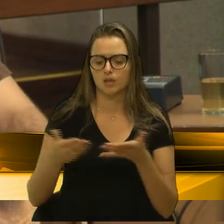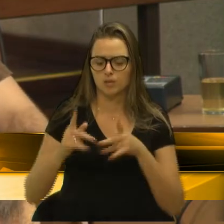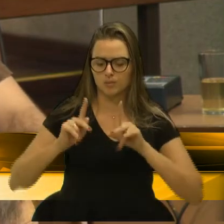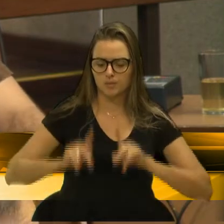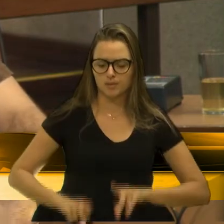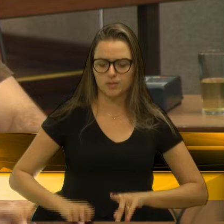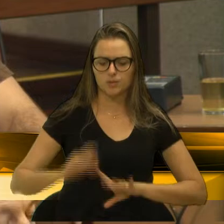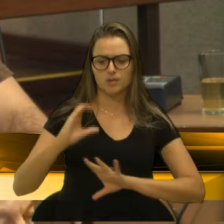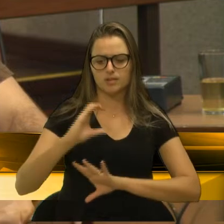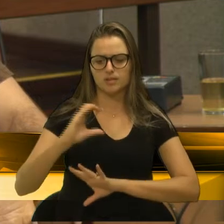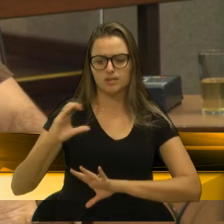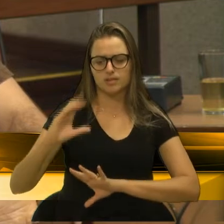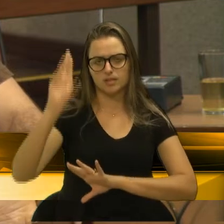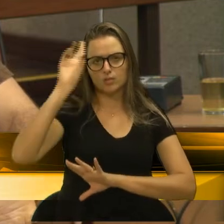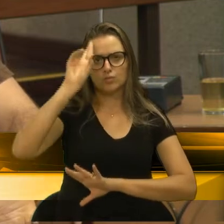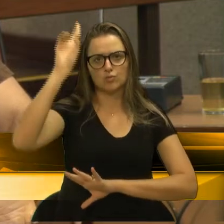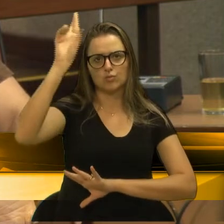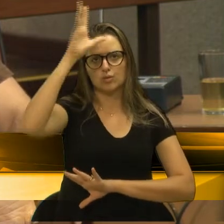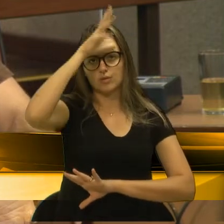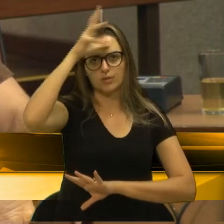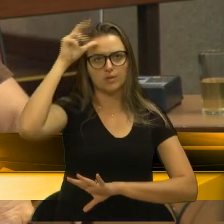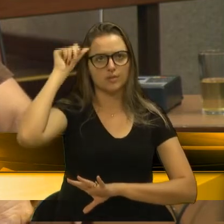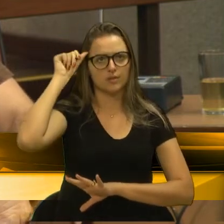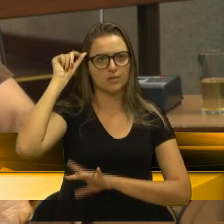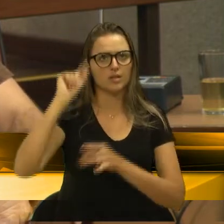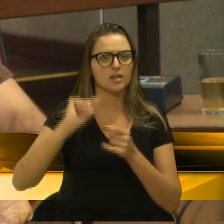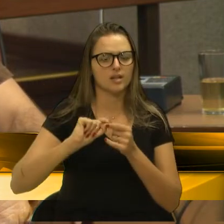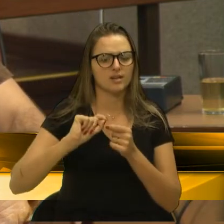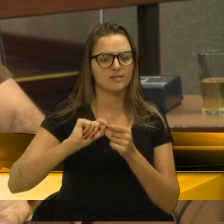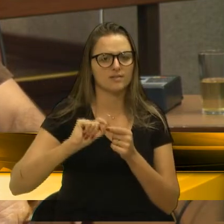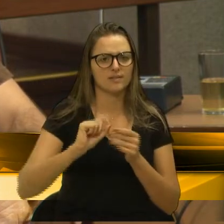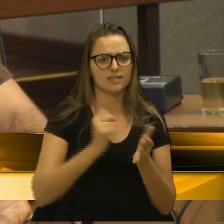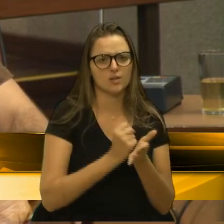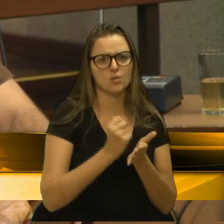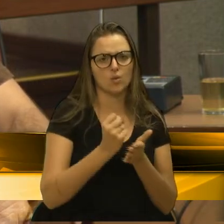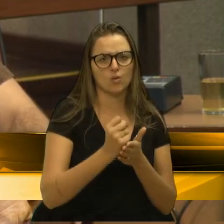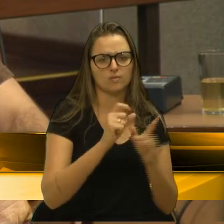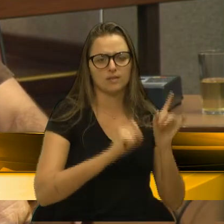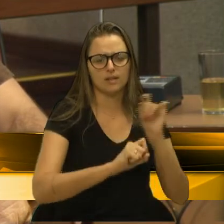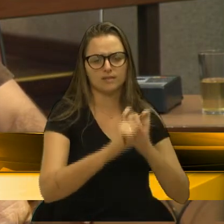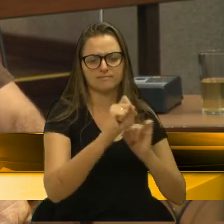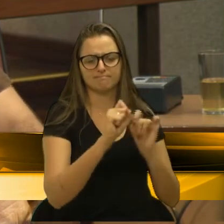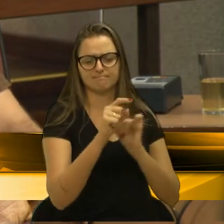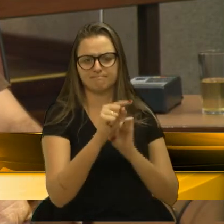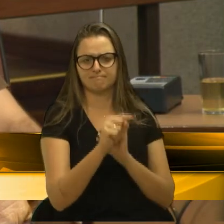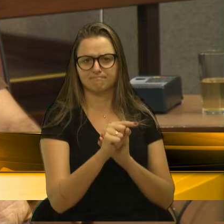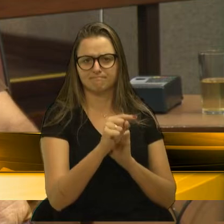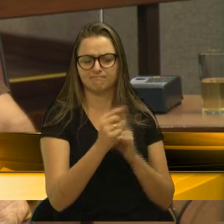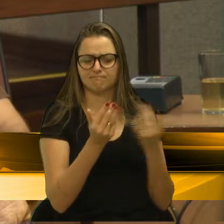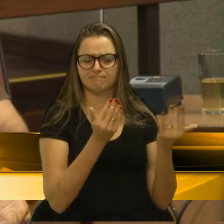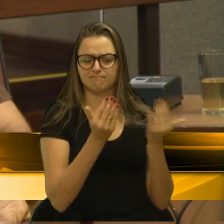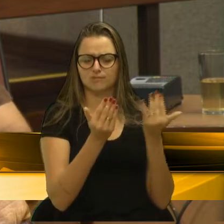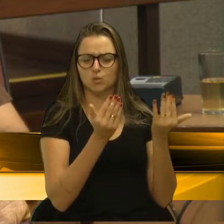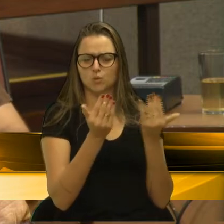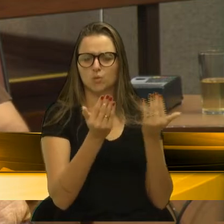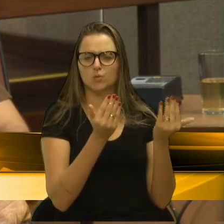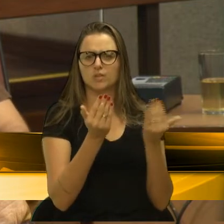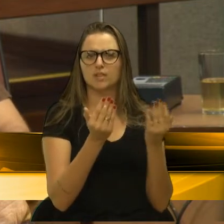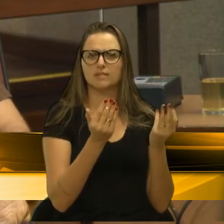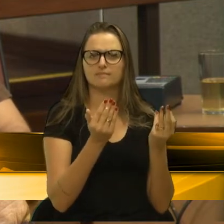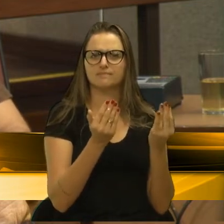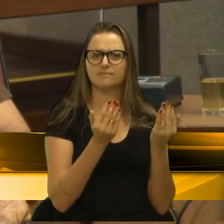de confiança de um prefeito e fazer um contrato sobre isso, de forma duvidosa, vereador,